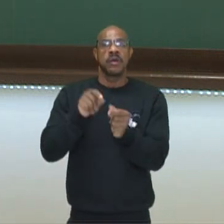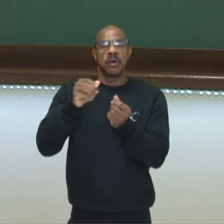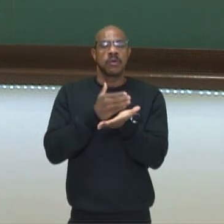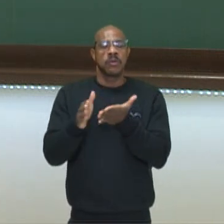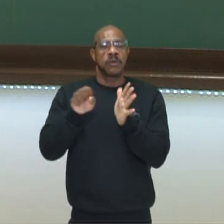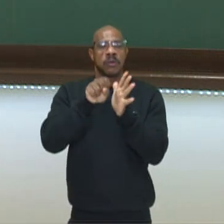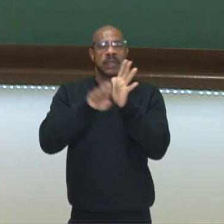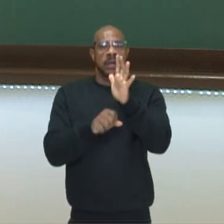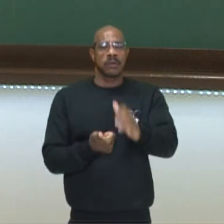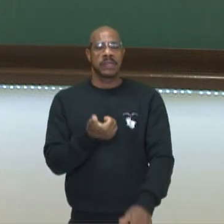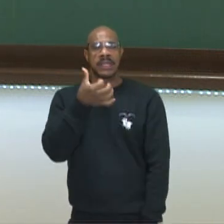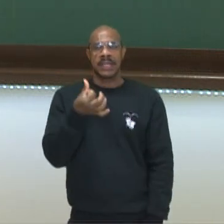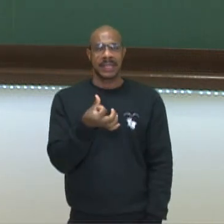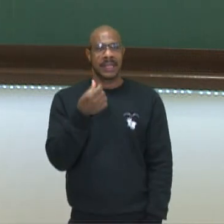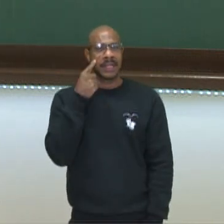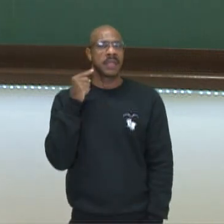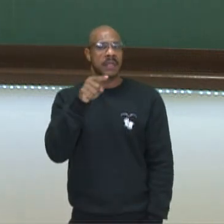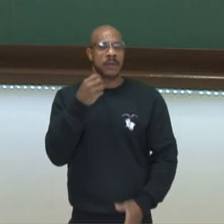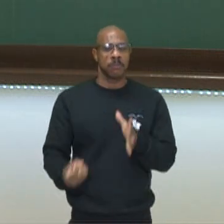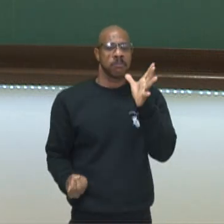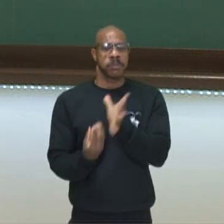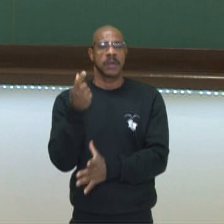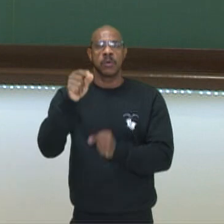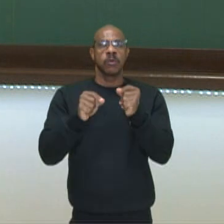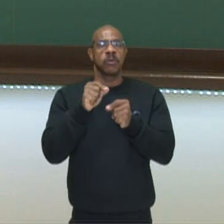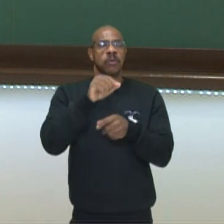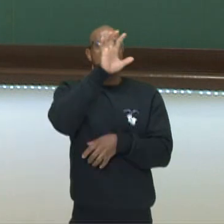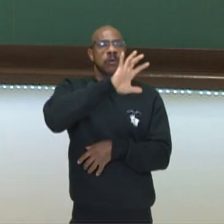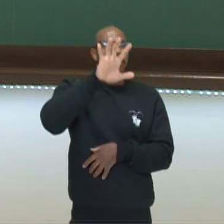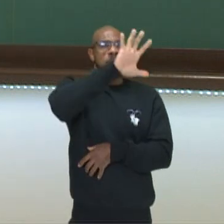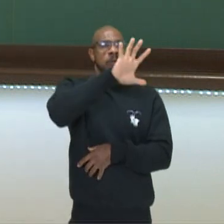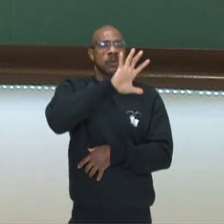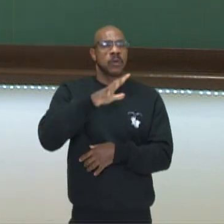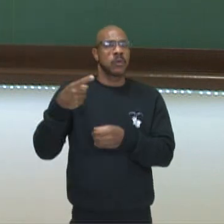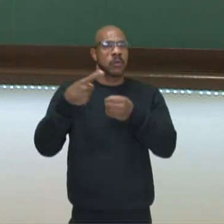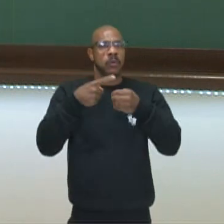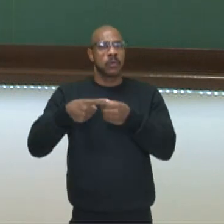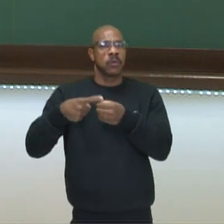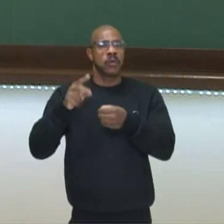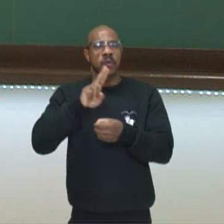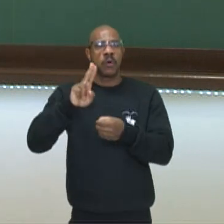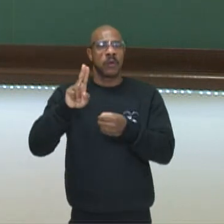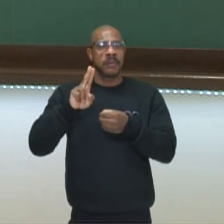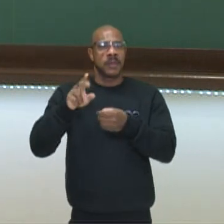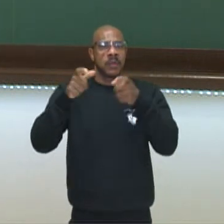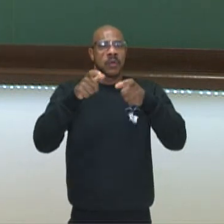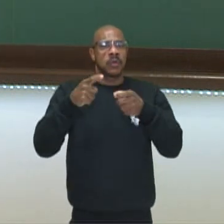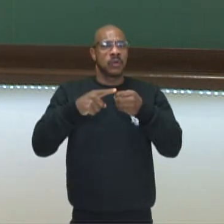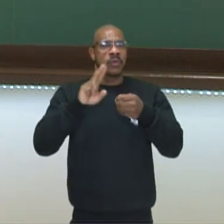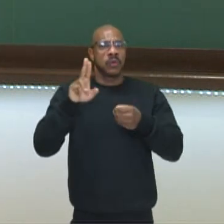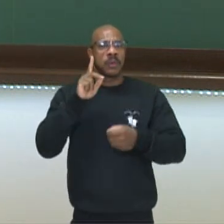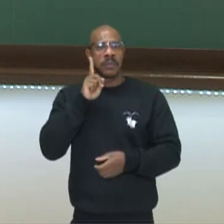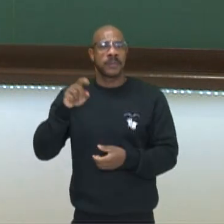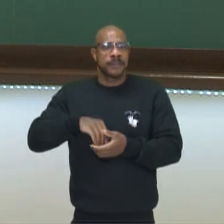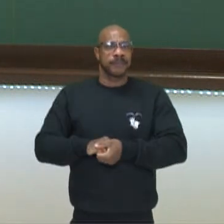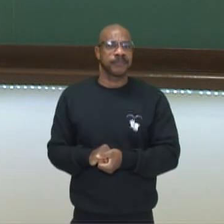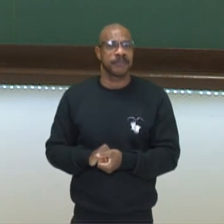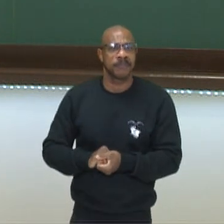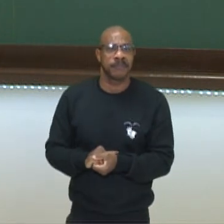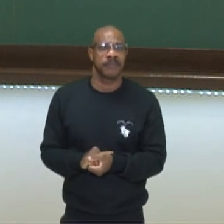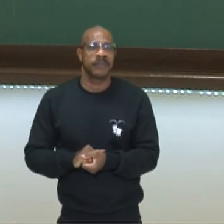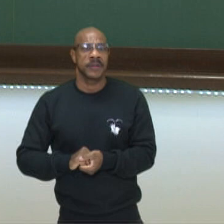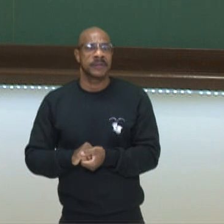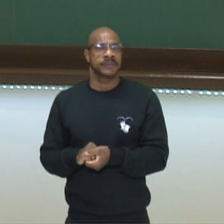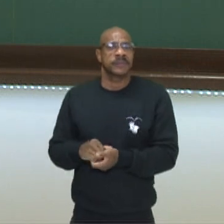do século XVI e fundam a colônia de Massachusetts, mais na região norte dos Estados